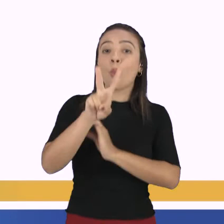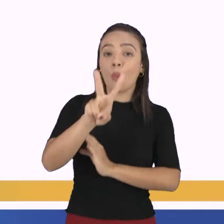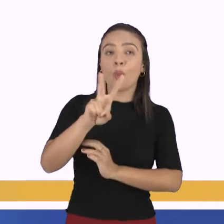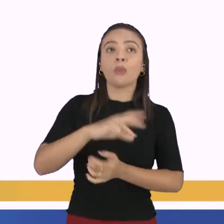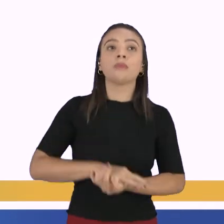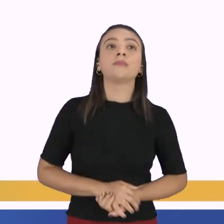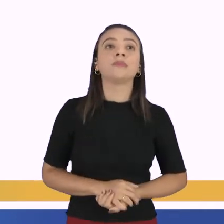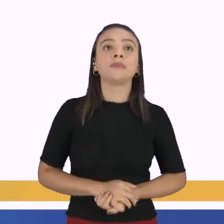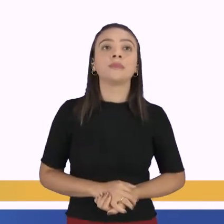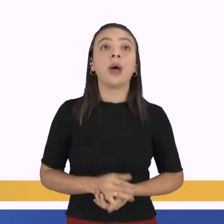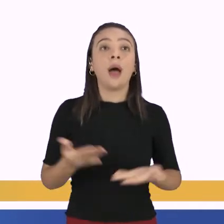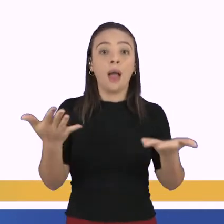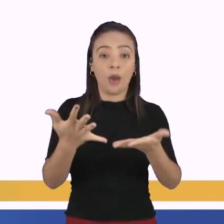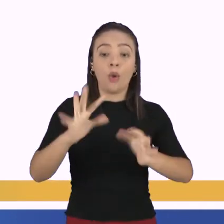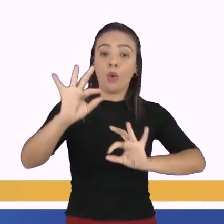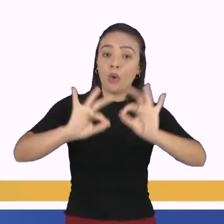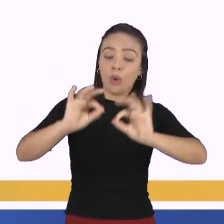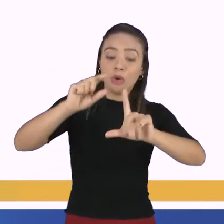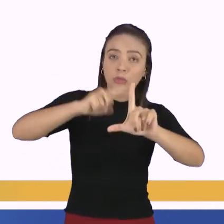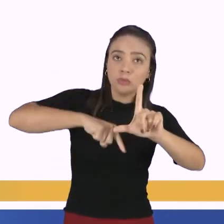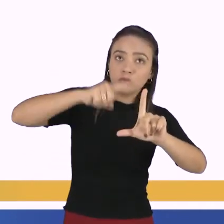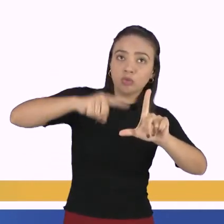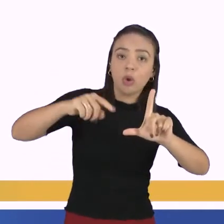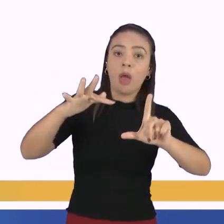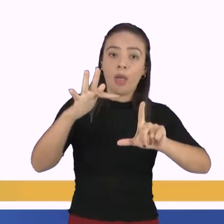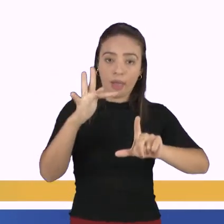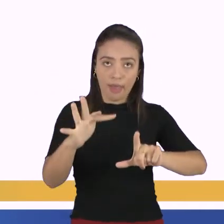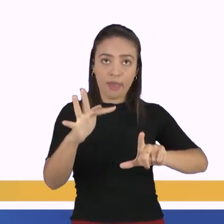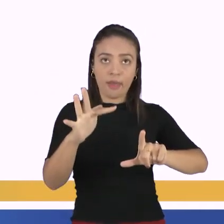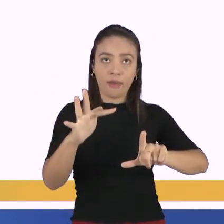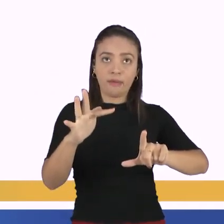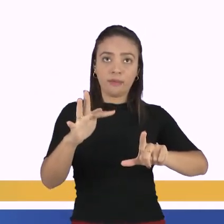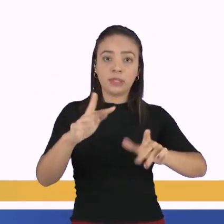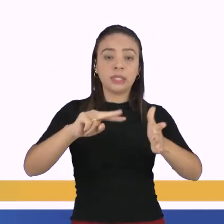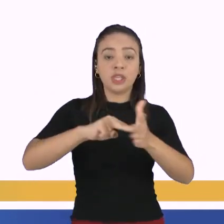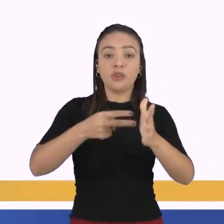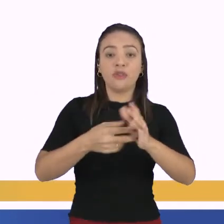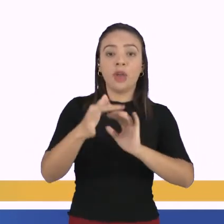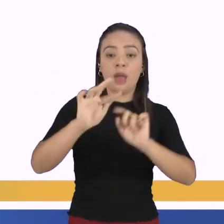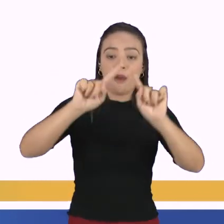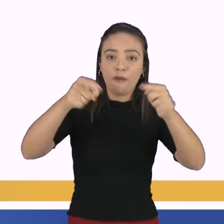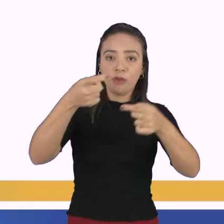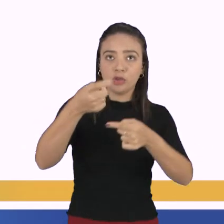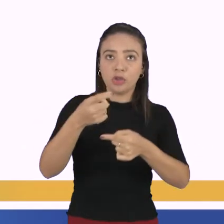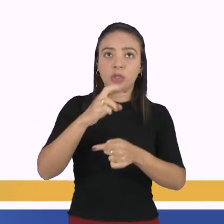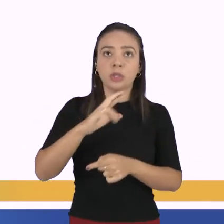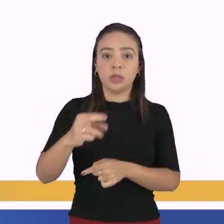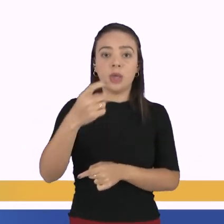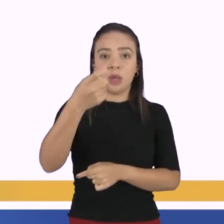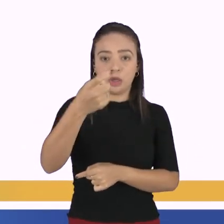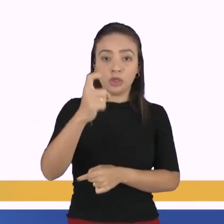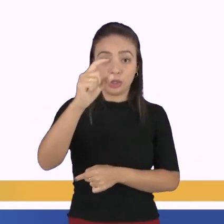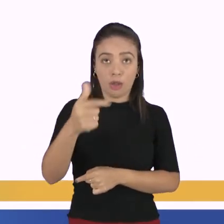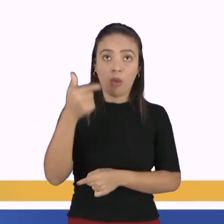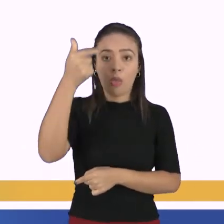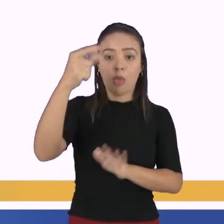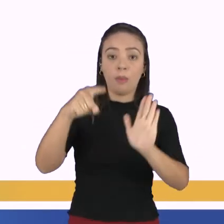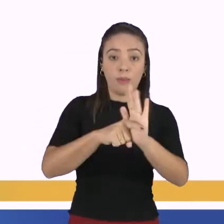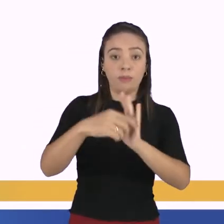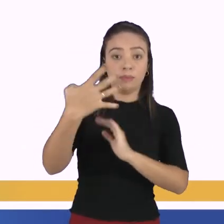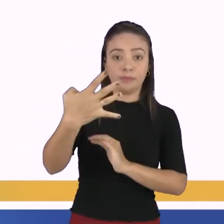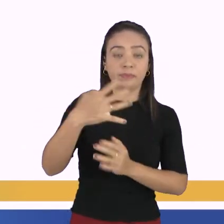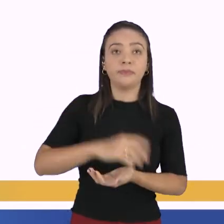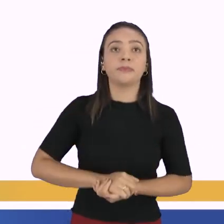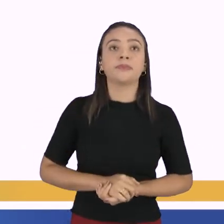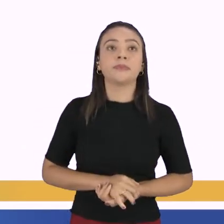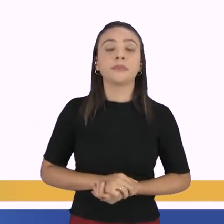Exercício 2. Vamos construir o gráfico da função f, sendo f de x igual a x ao quadrado menos 4.